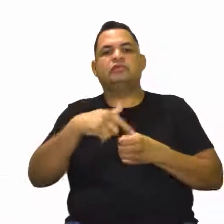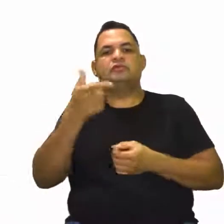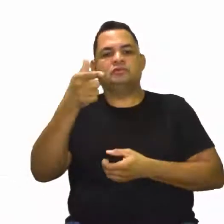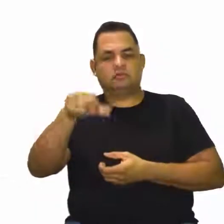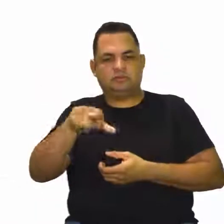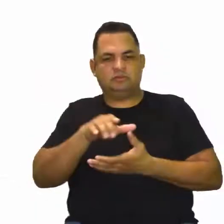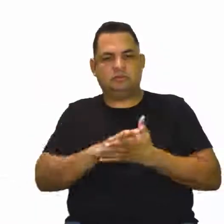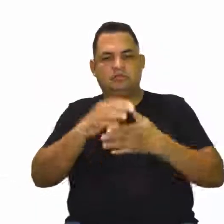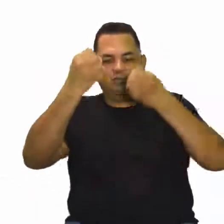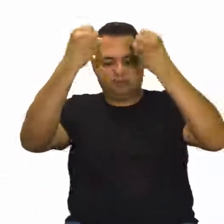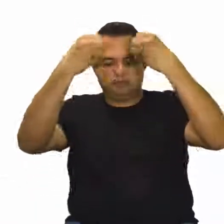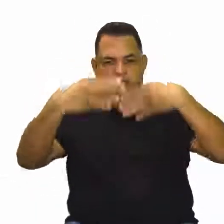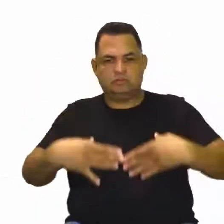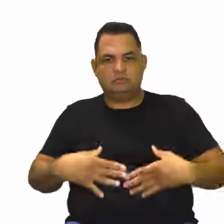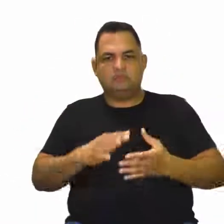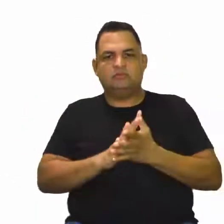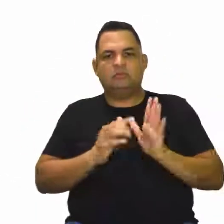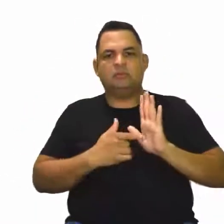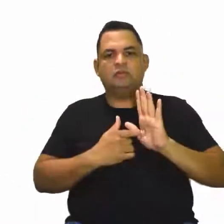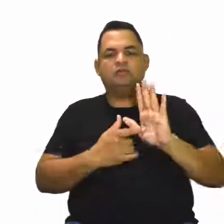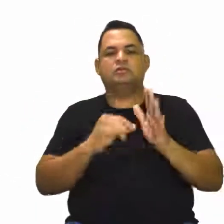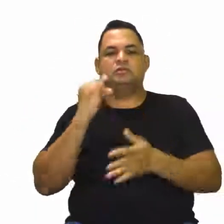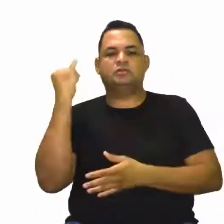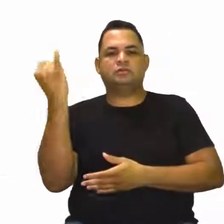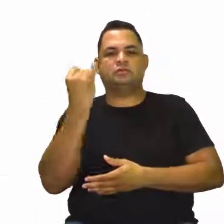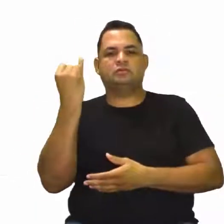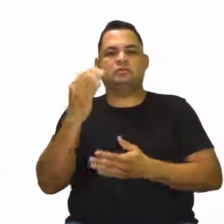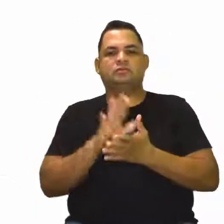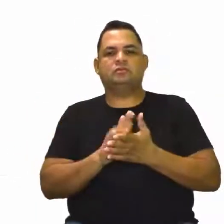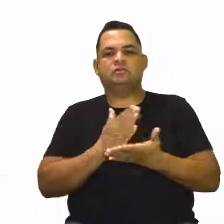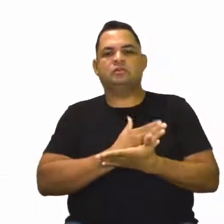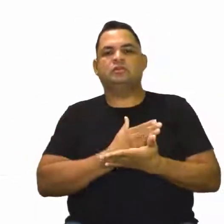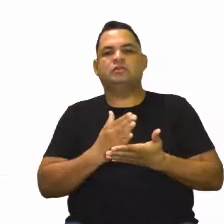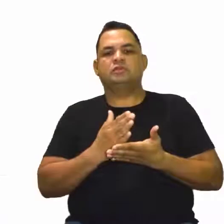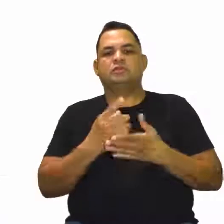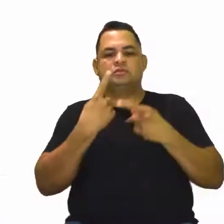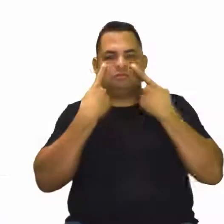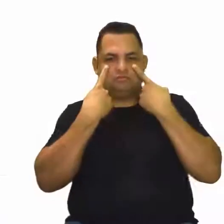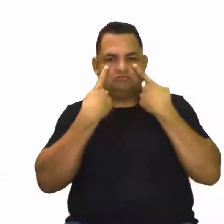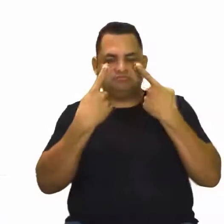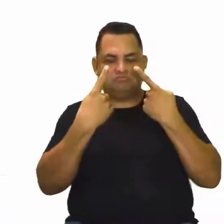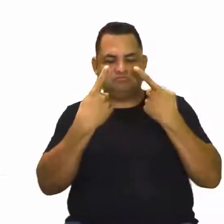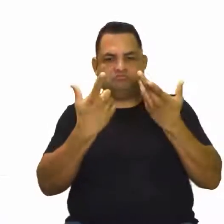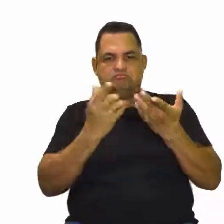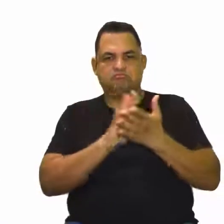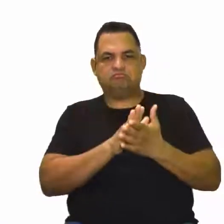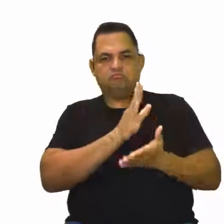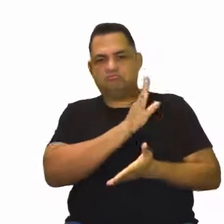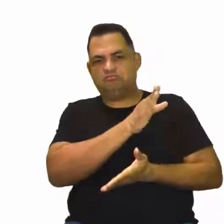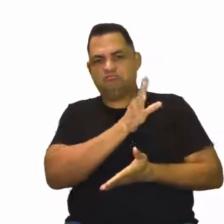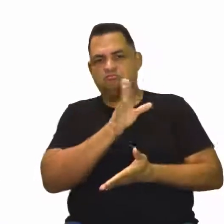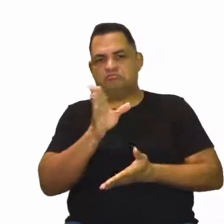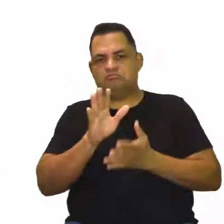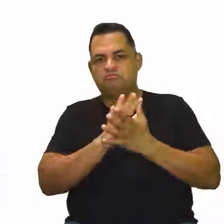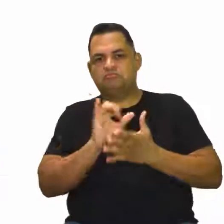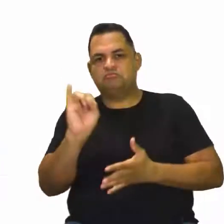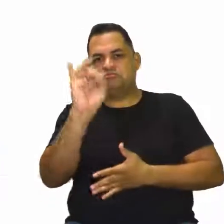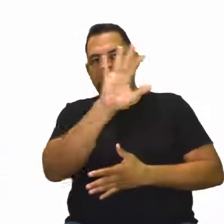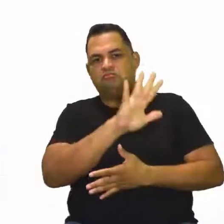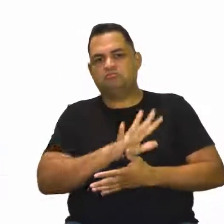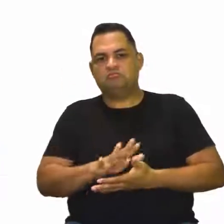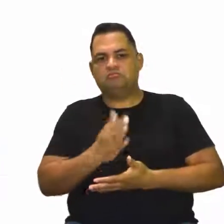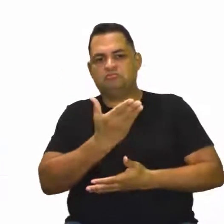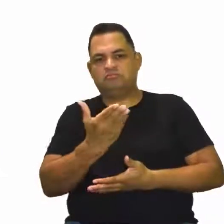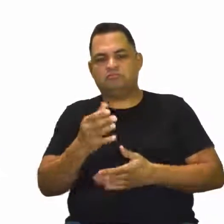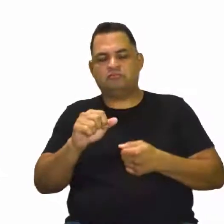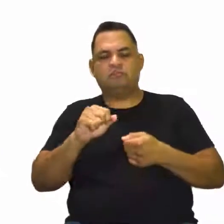novo para falar sobre isso e mostrar essa importância. E aí a gente começa a observar essa sequência de imagem aí das